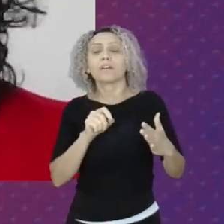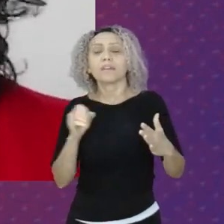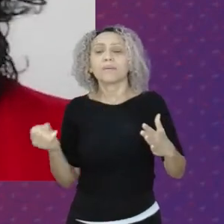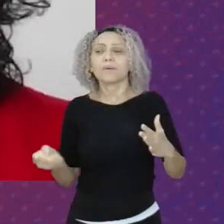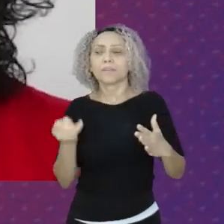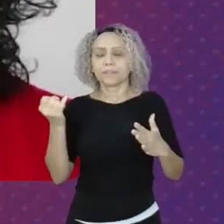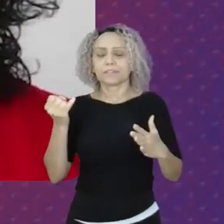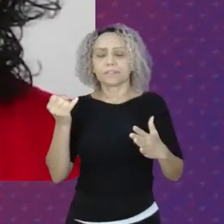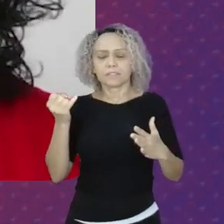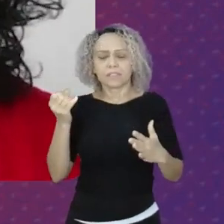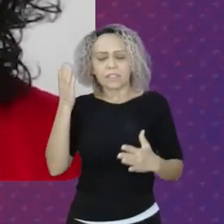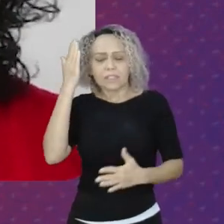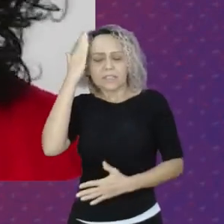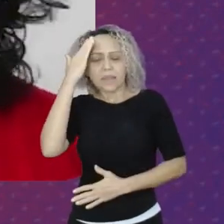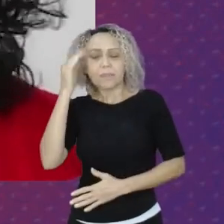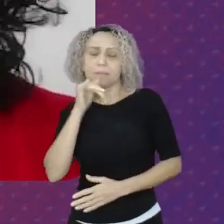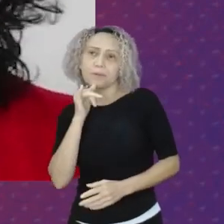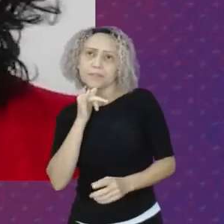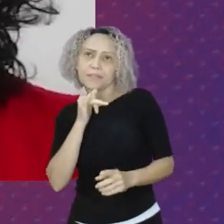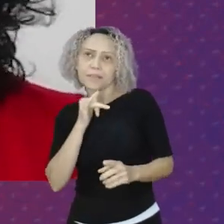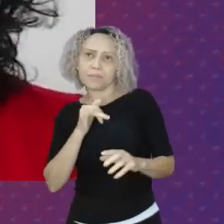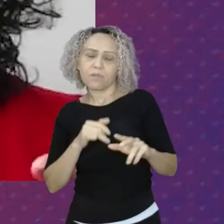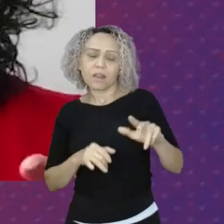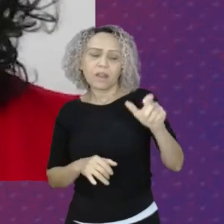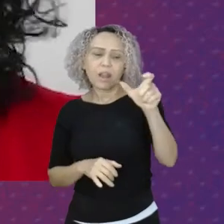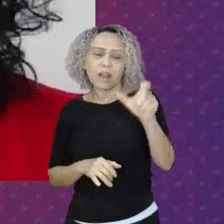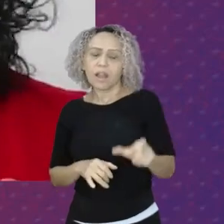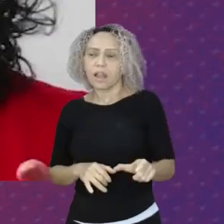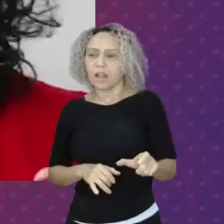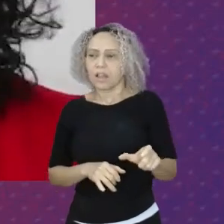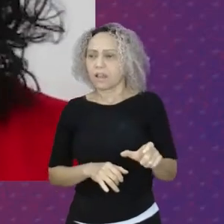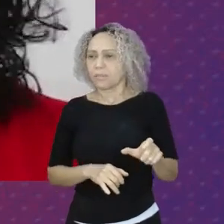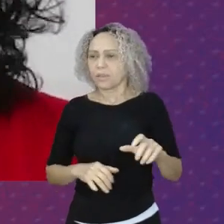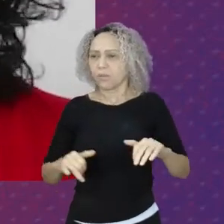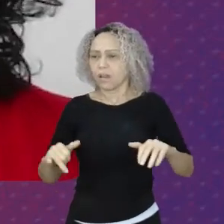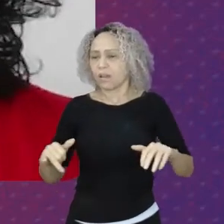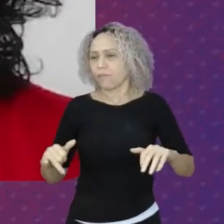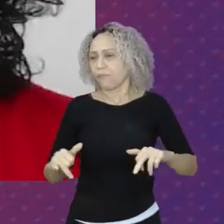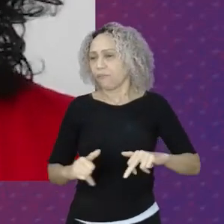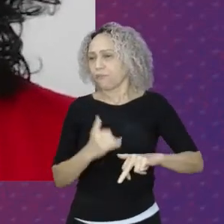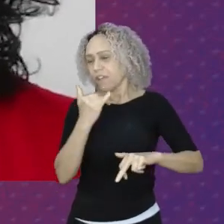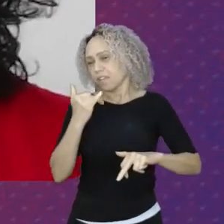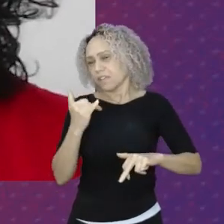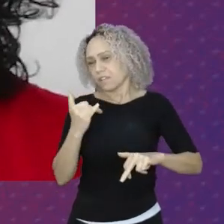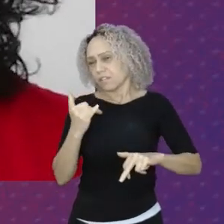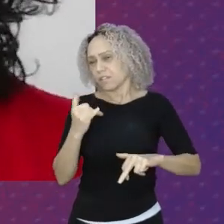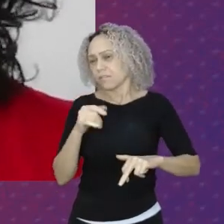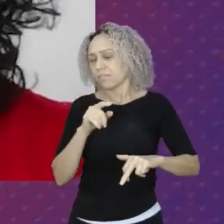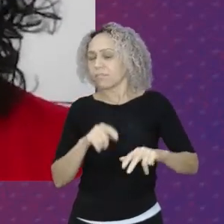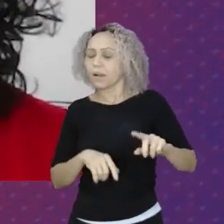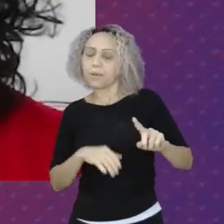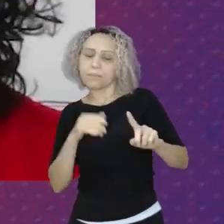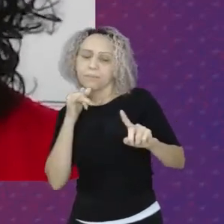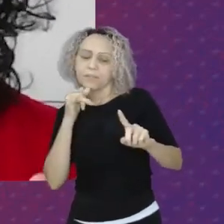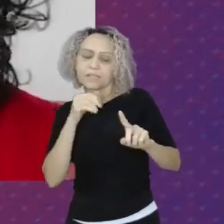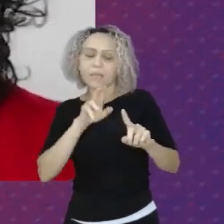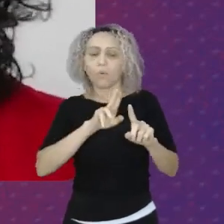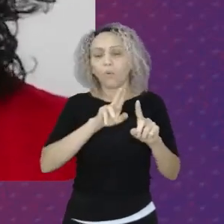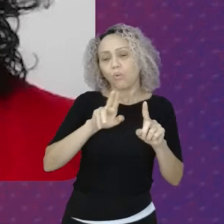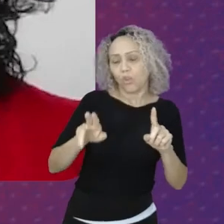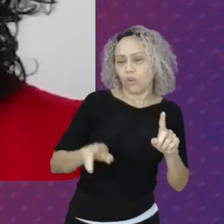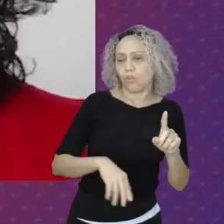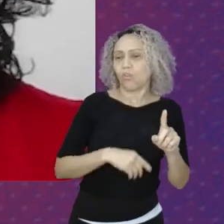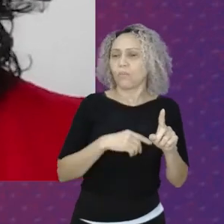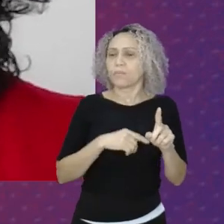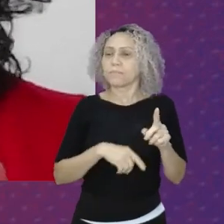da vítima, por exemplo, o nome, o primeiro nome, o endereço, que